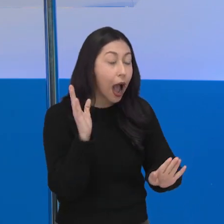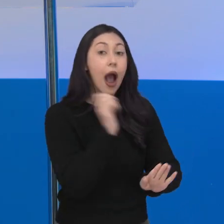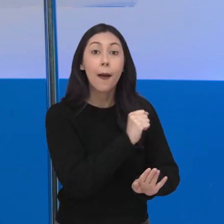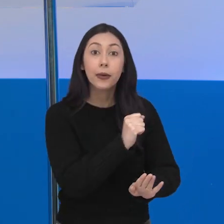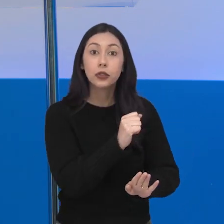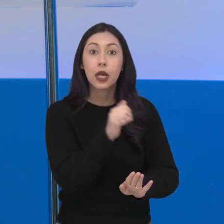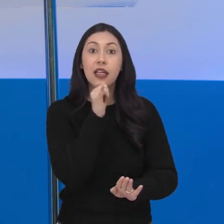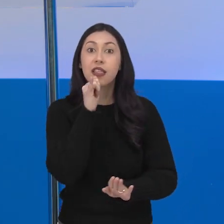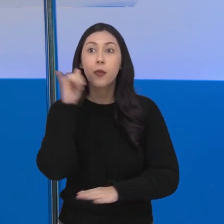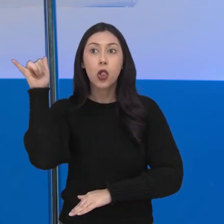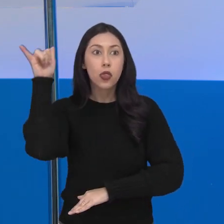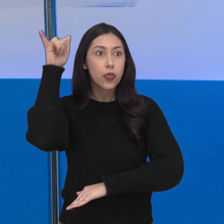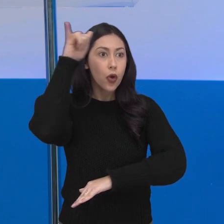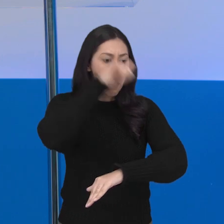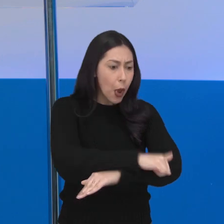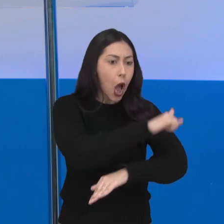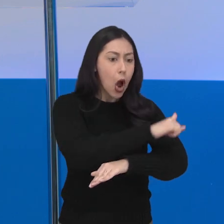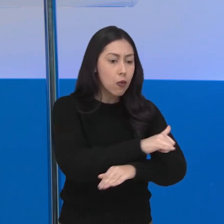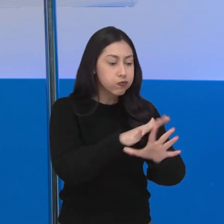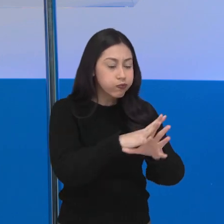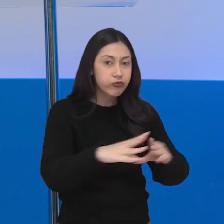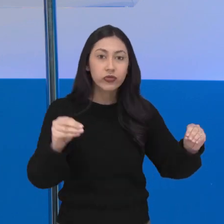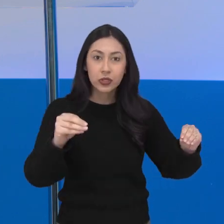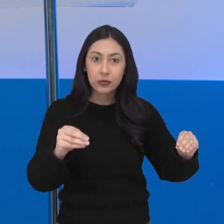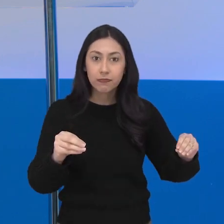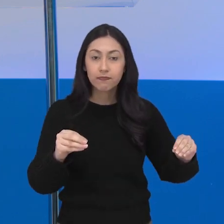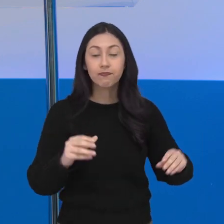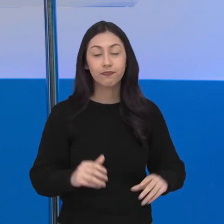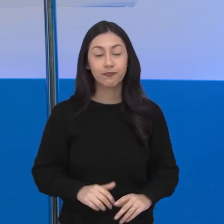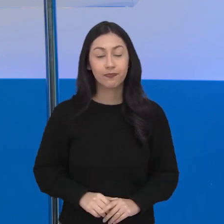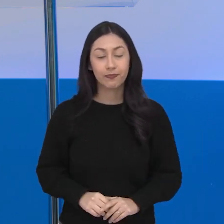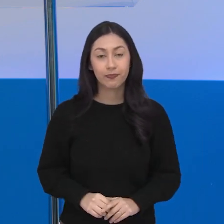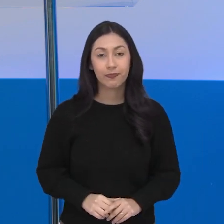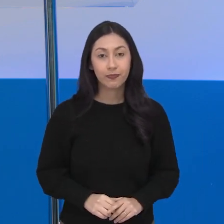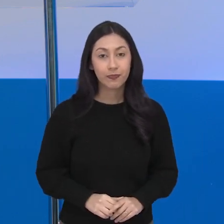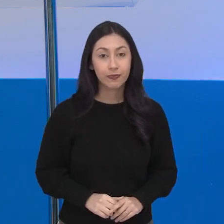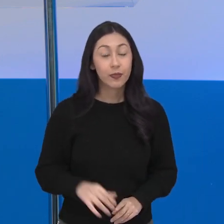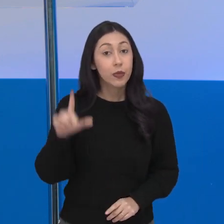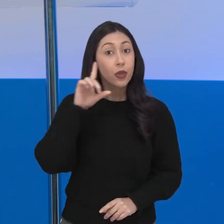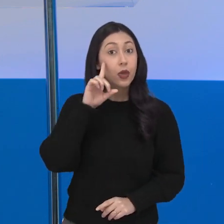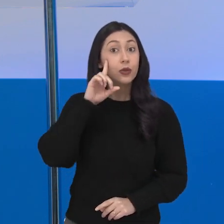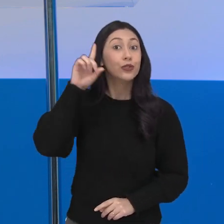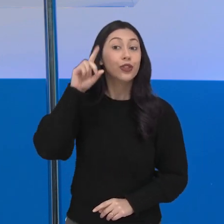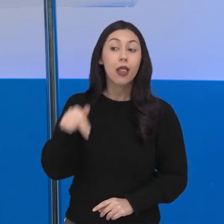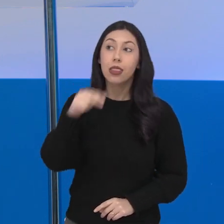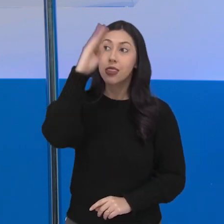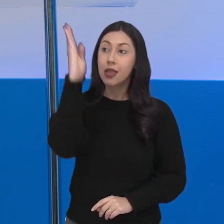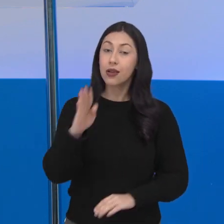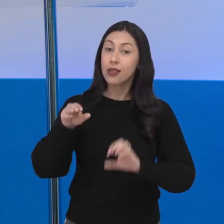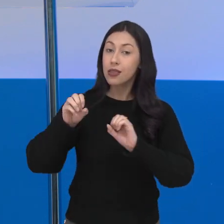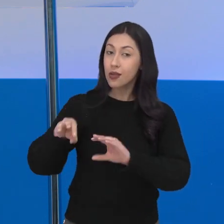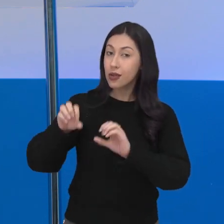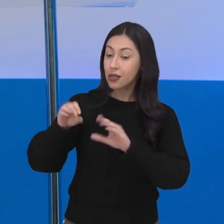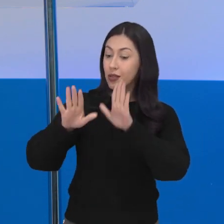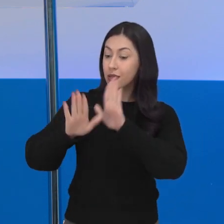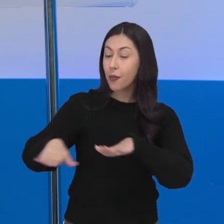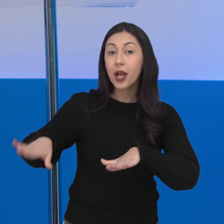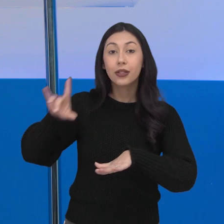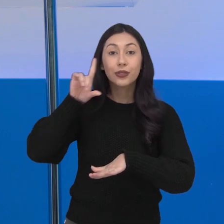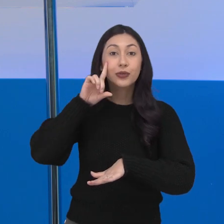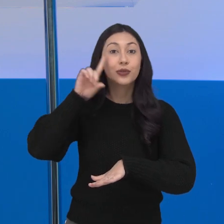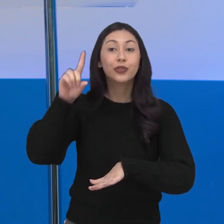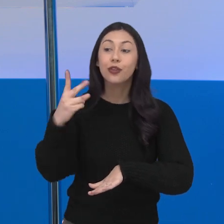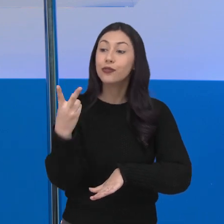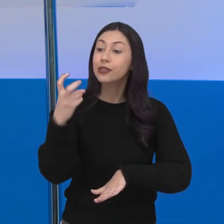como aeronaves desaparecidas após um acidente aéreo. E o Dia Nacional da Educação Infantil, celebrado